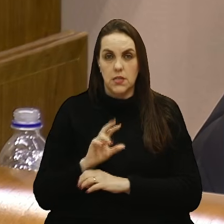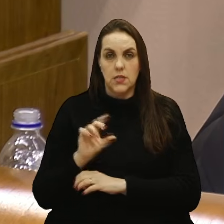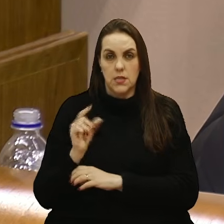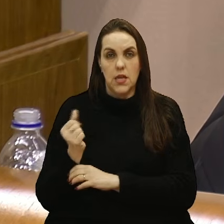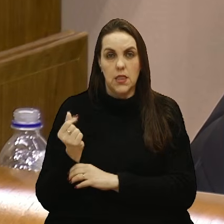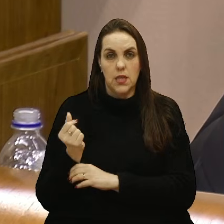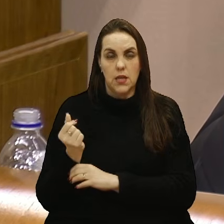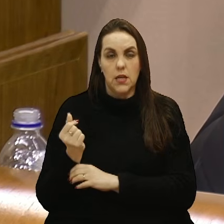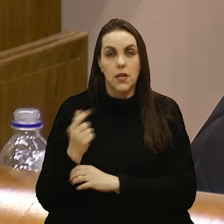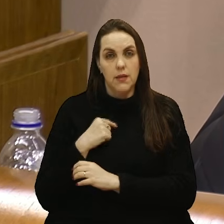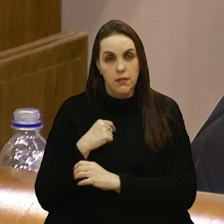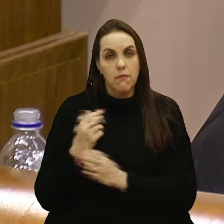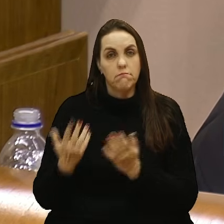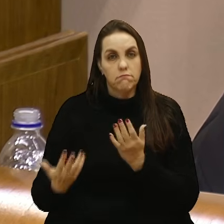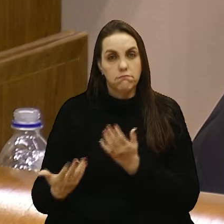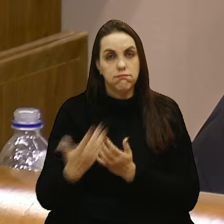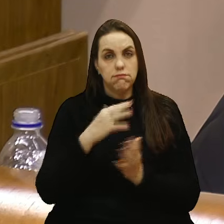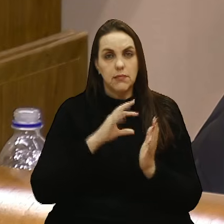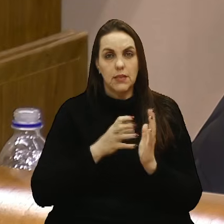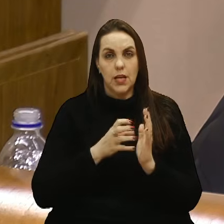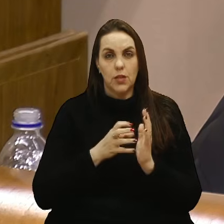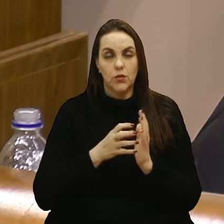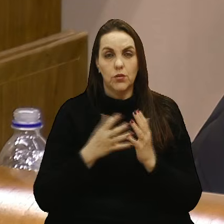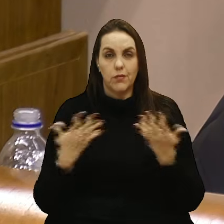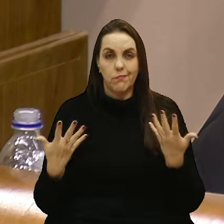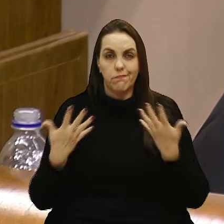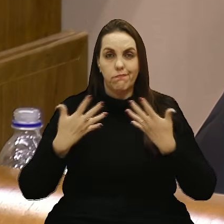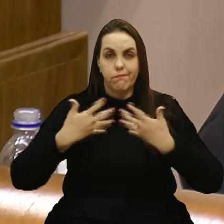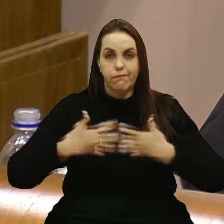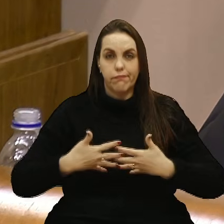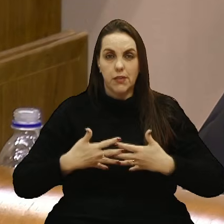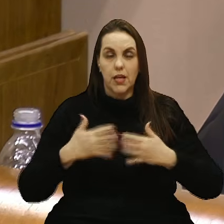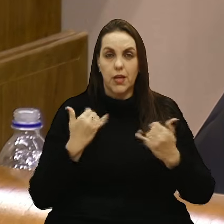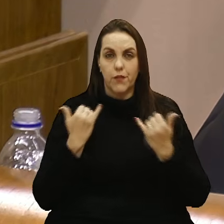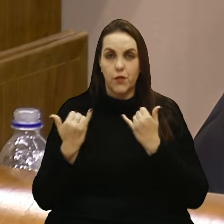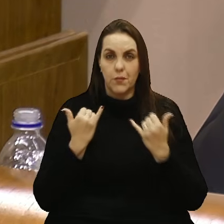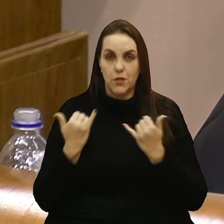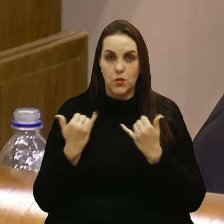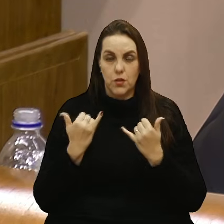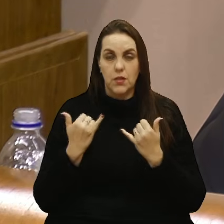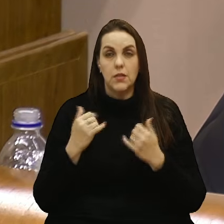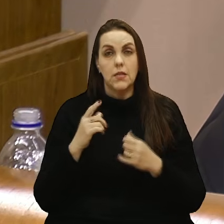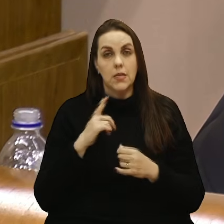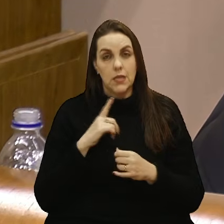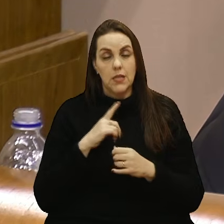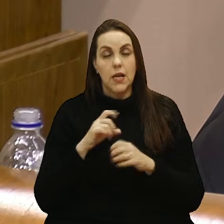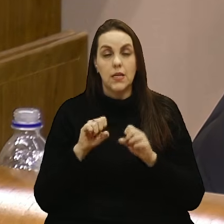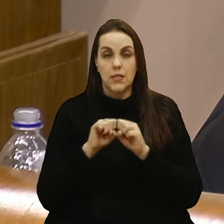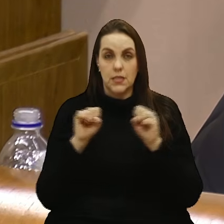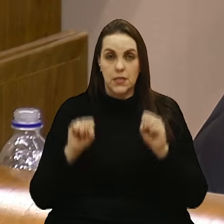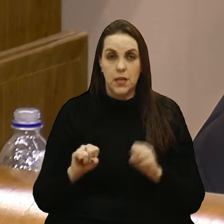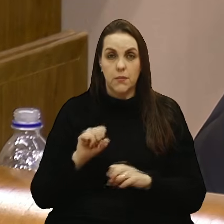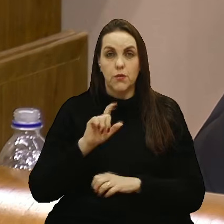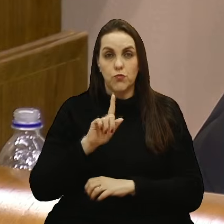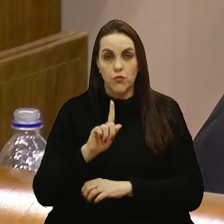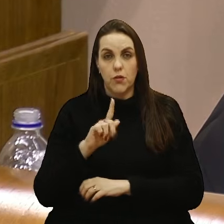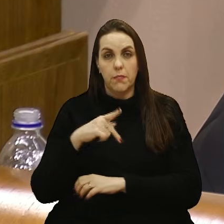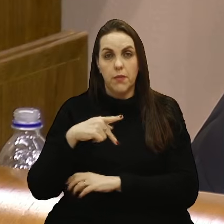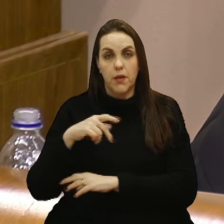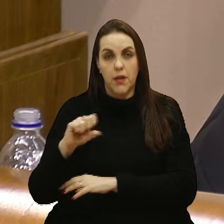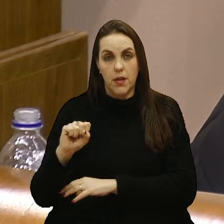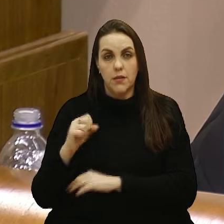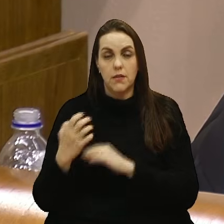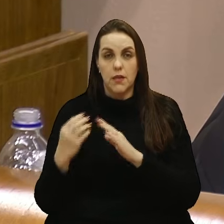para levantar esses dados. Tá? Nós estamos cruzando as informações, nós temos sistema de GPS na empresa,